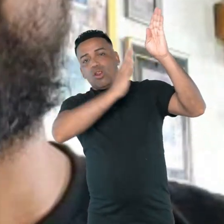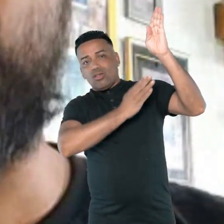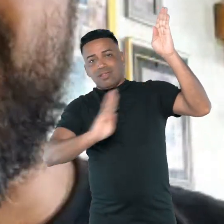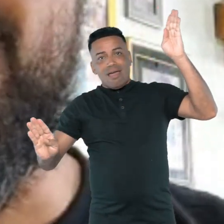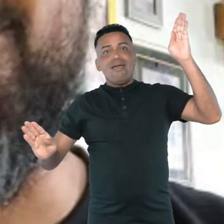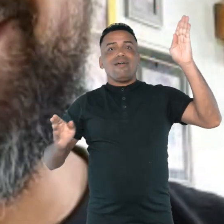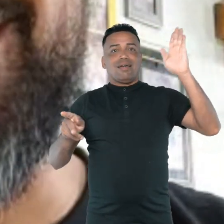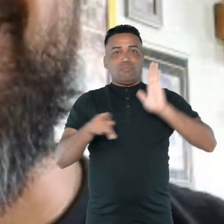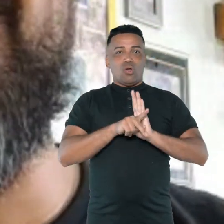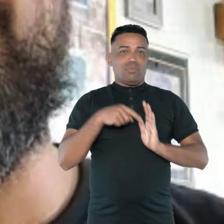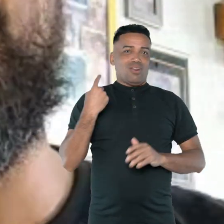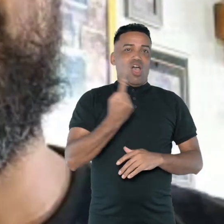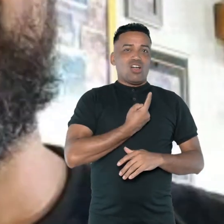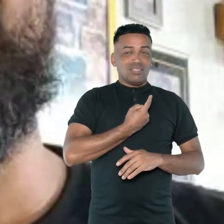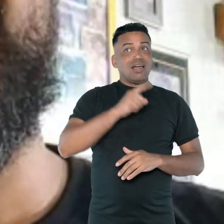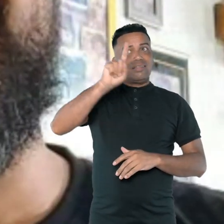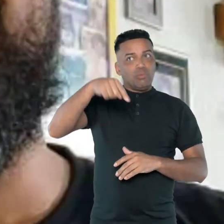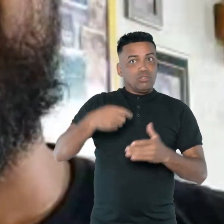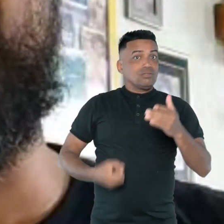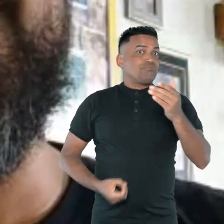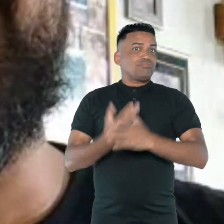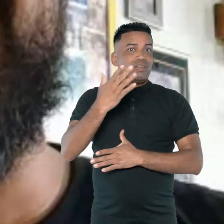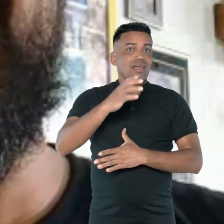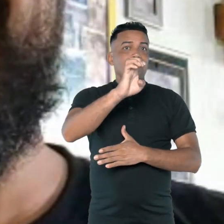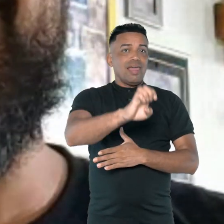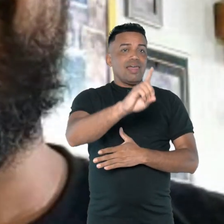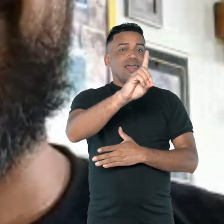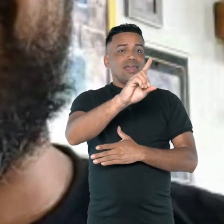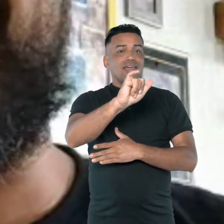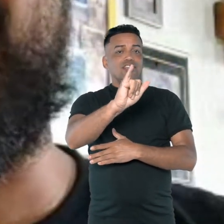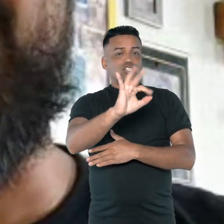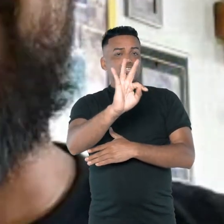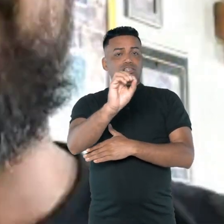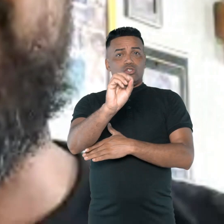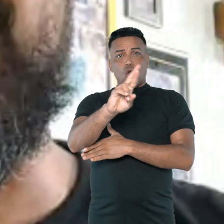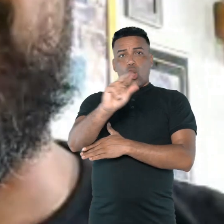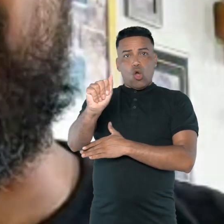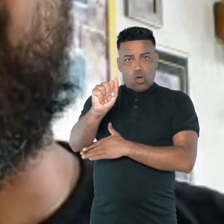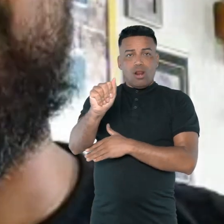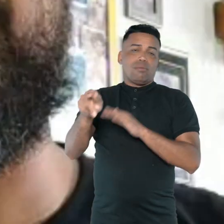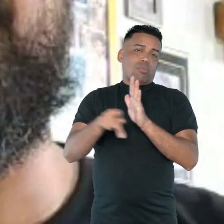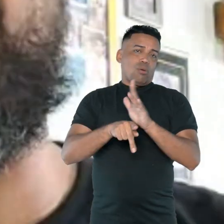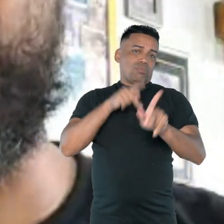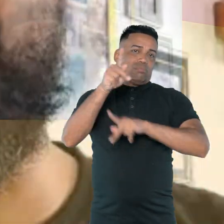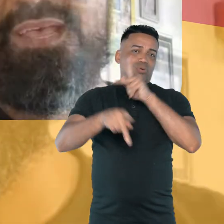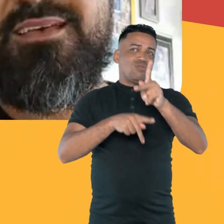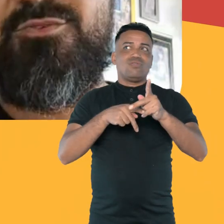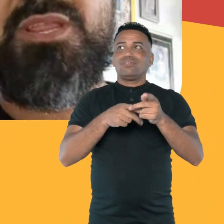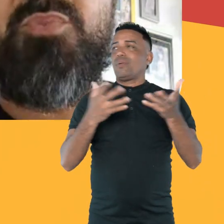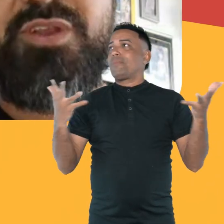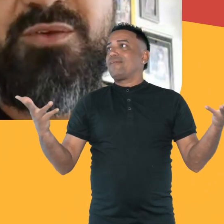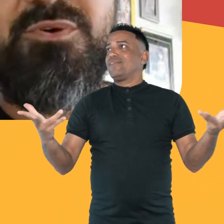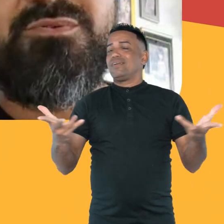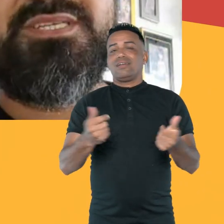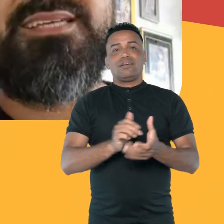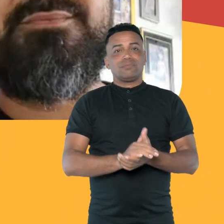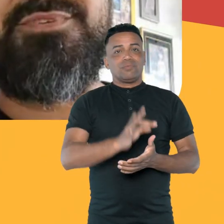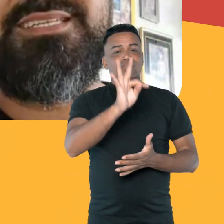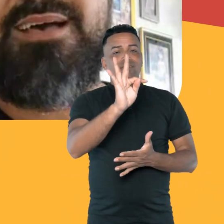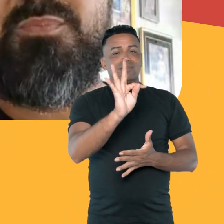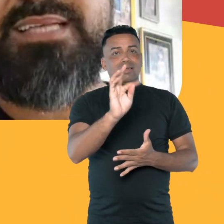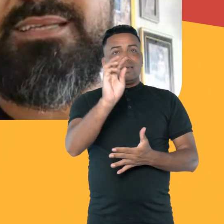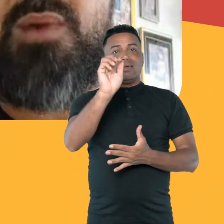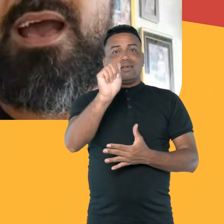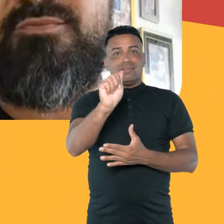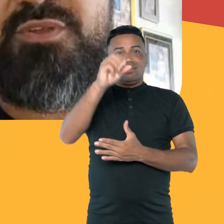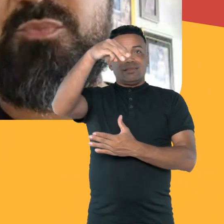tornou editora comunitária e hoje é uma maravilha, assim, frutificou. O tamboril, eu não sei se